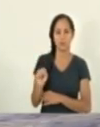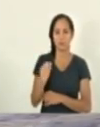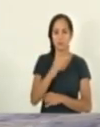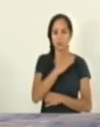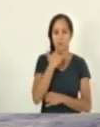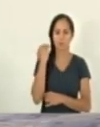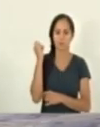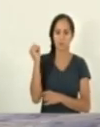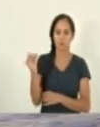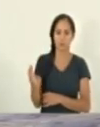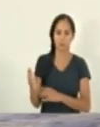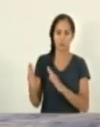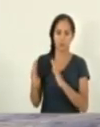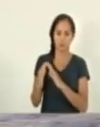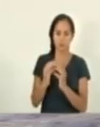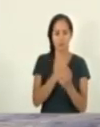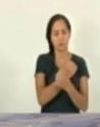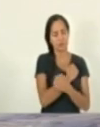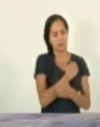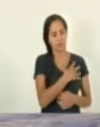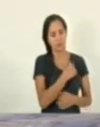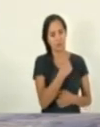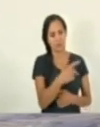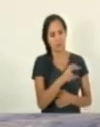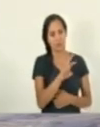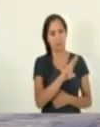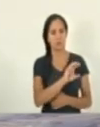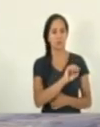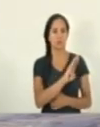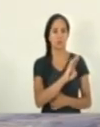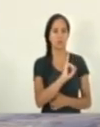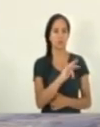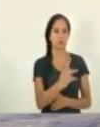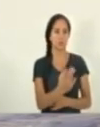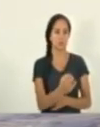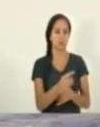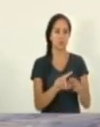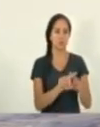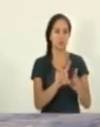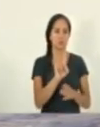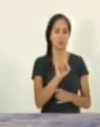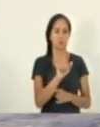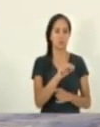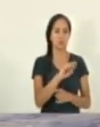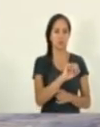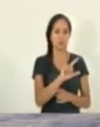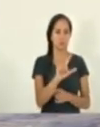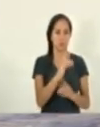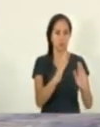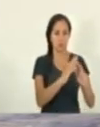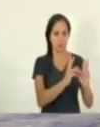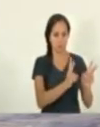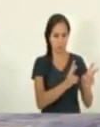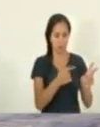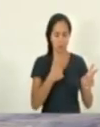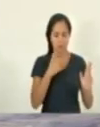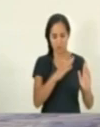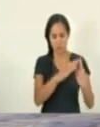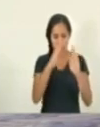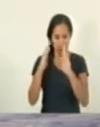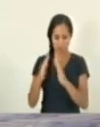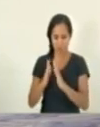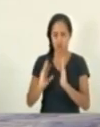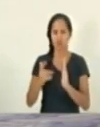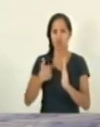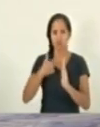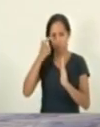aqui os filhos Robin e Daniel, que ainda moram lá. E eu também fui vizinho de Dona Dalva lá, que eu cheguei